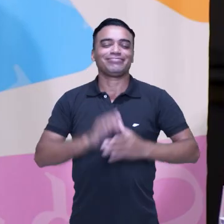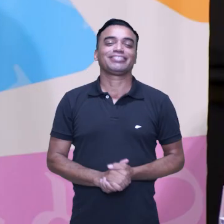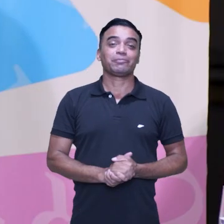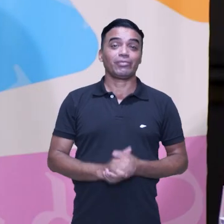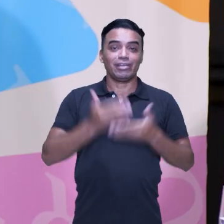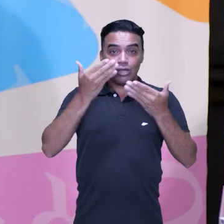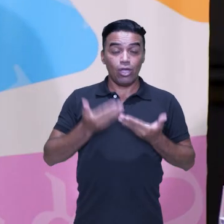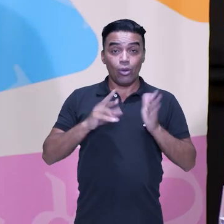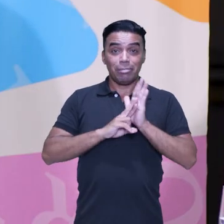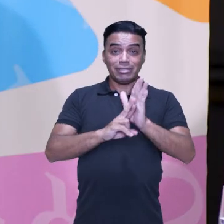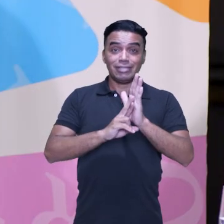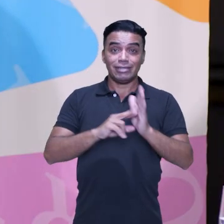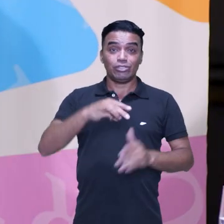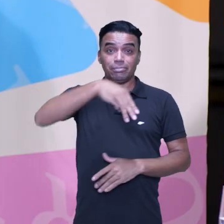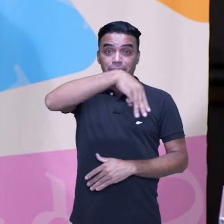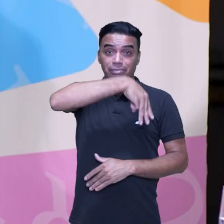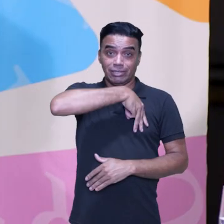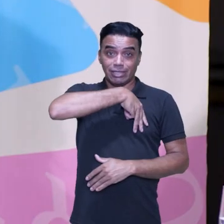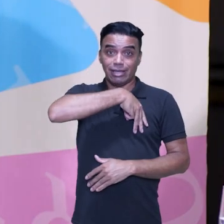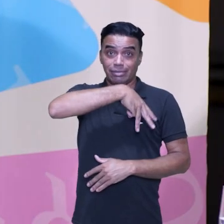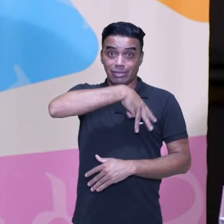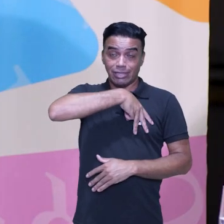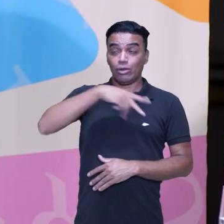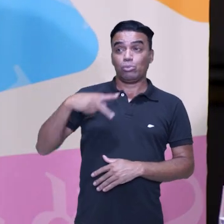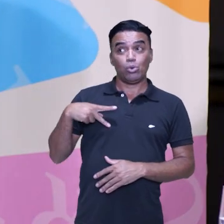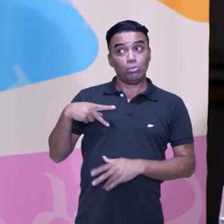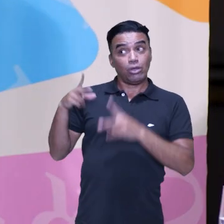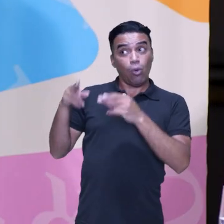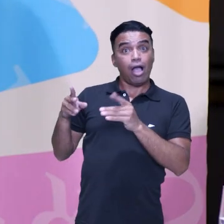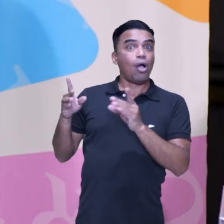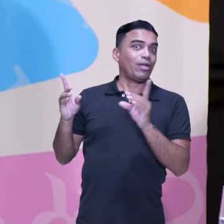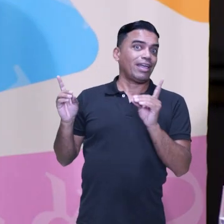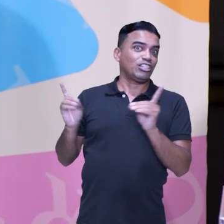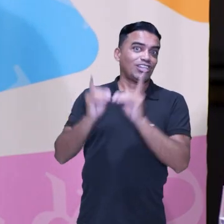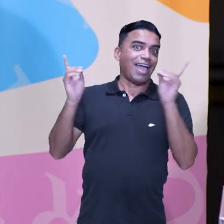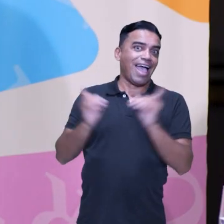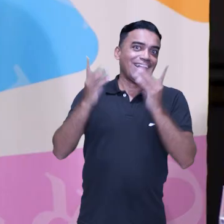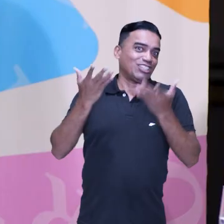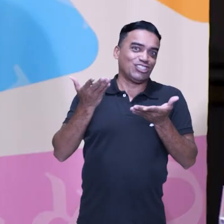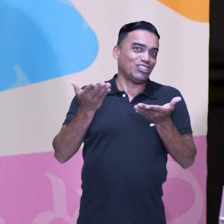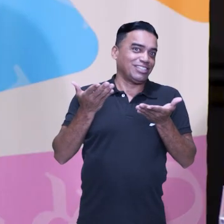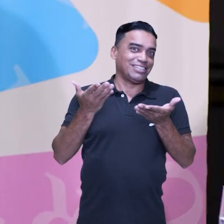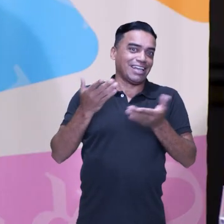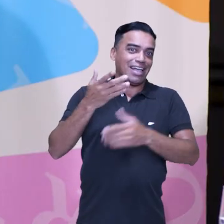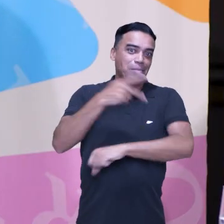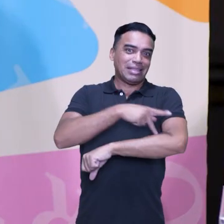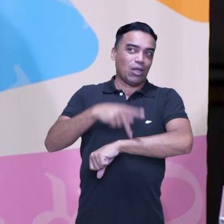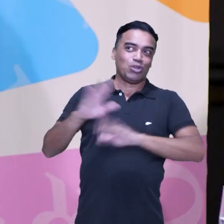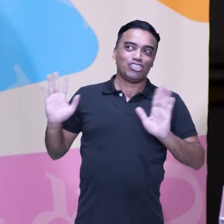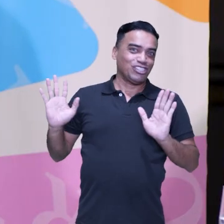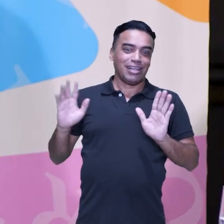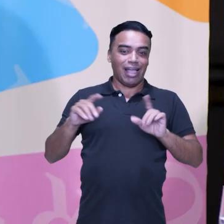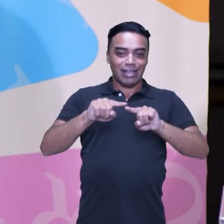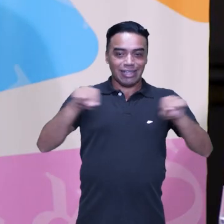como representante do Ministério Público, eu não vou ter essa didática igual a Mariana, não estou acostumada com essa coisa de sala de aula, mas vou